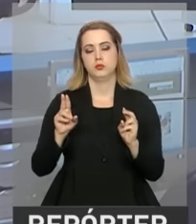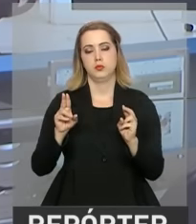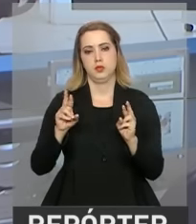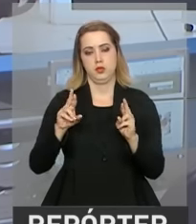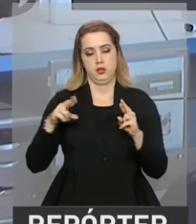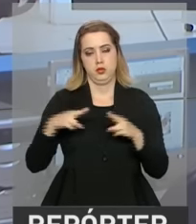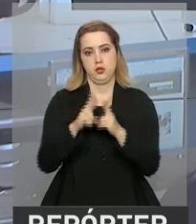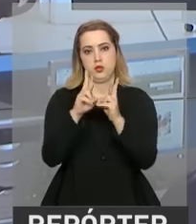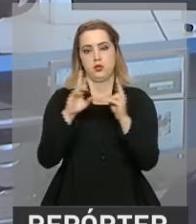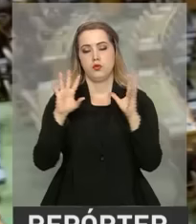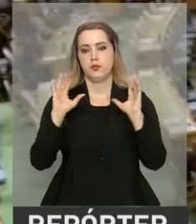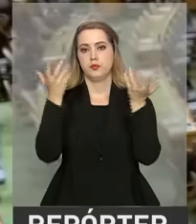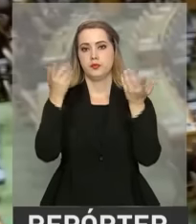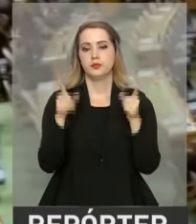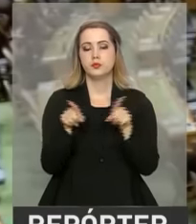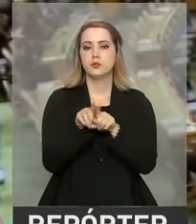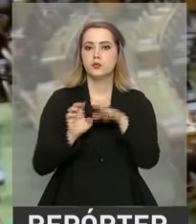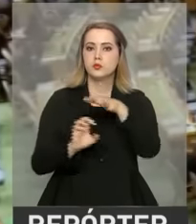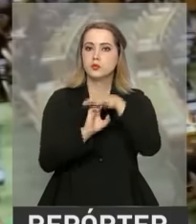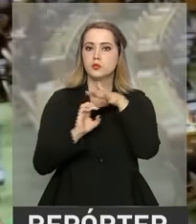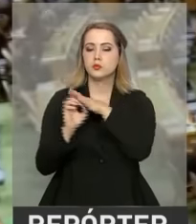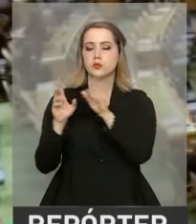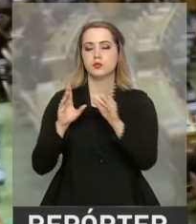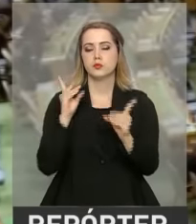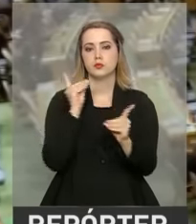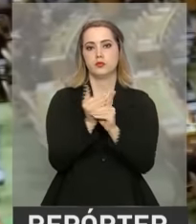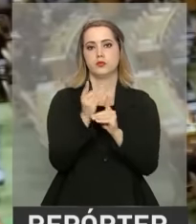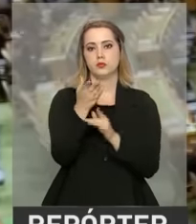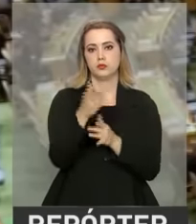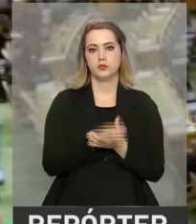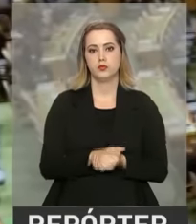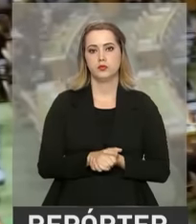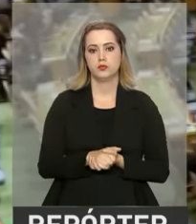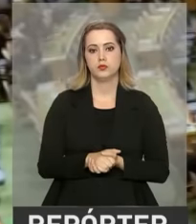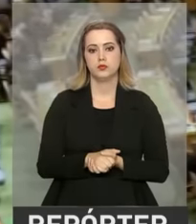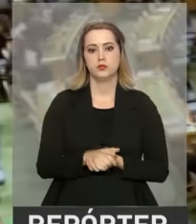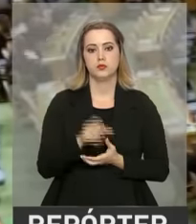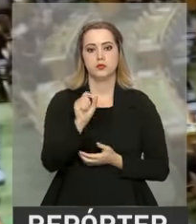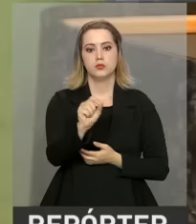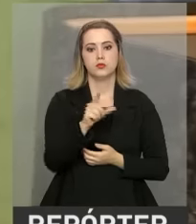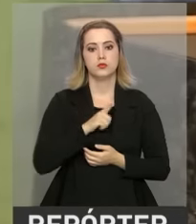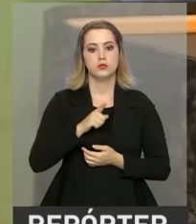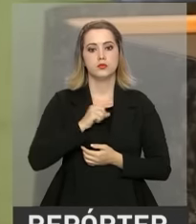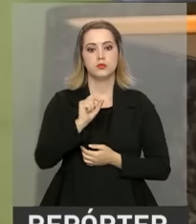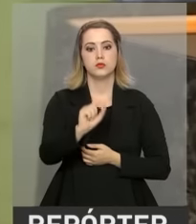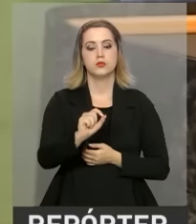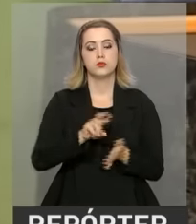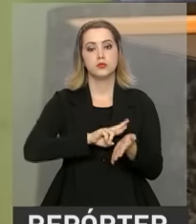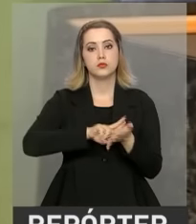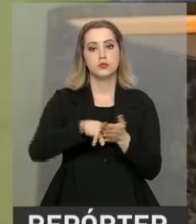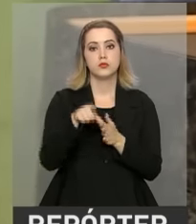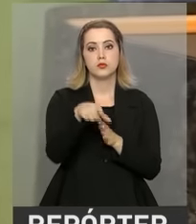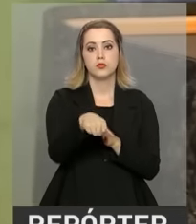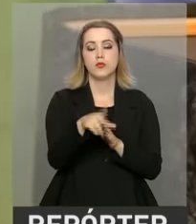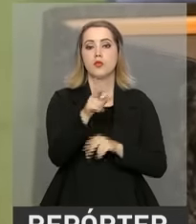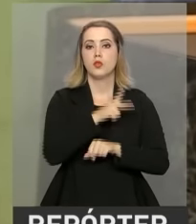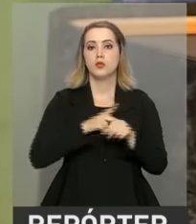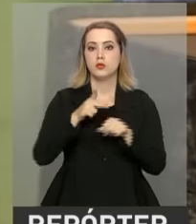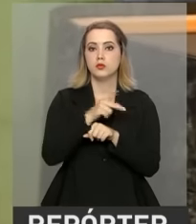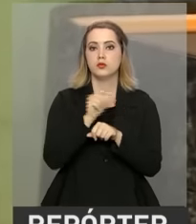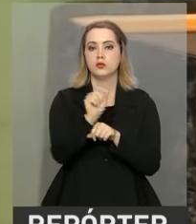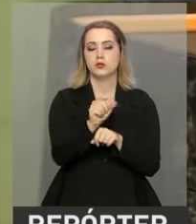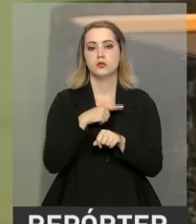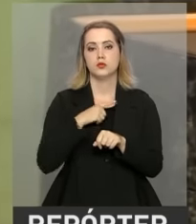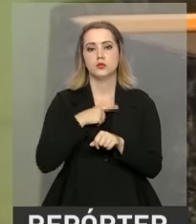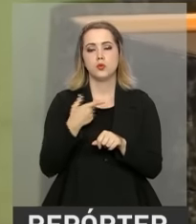com empresários. Um desafio que exige uma ação coletiva. É assim que os países devem enfrentar a questão